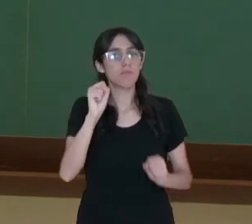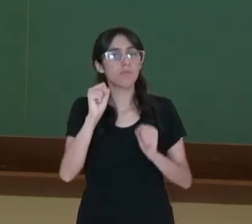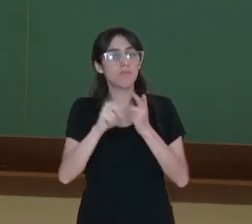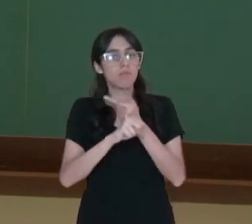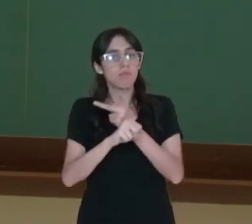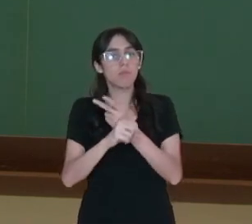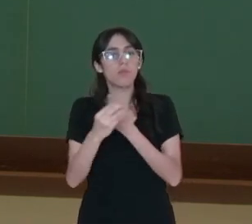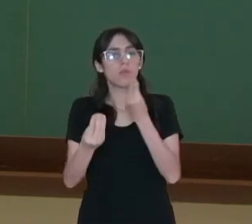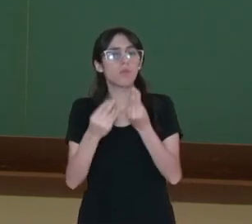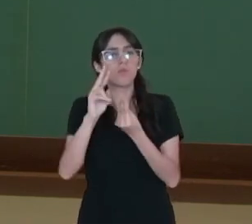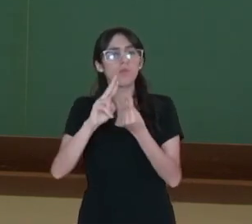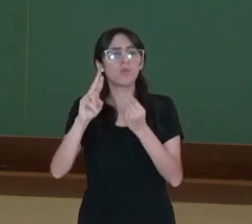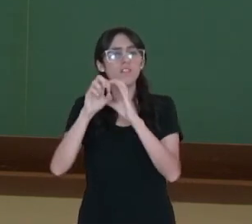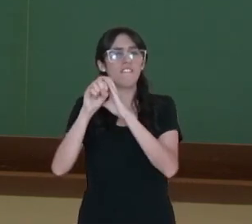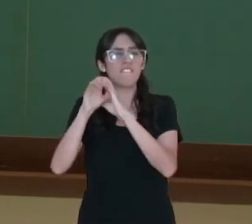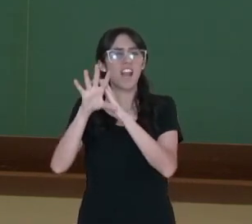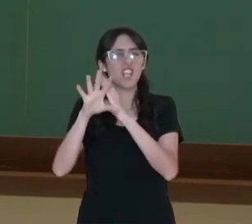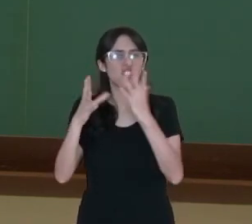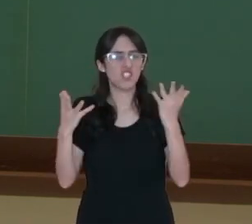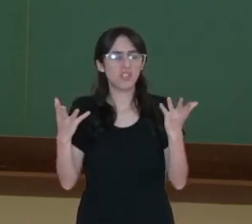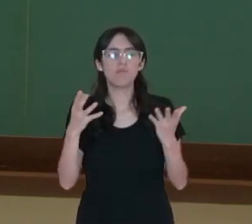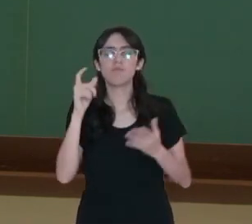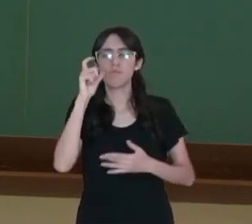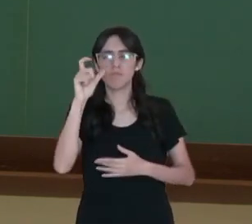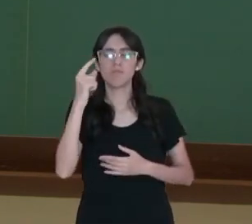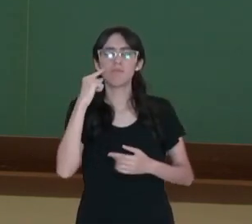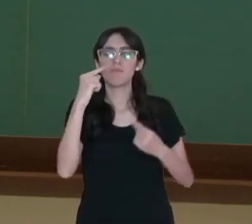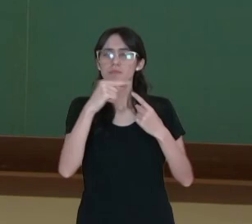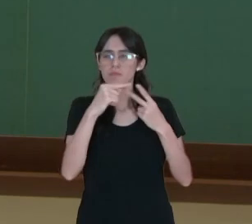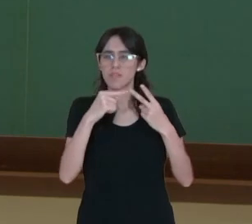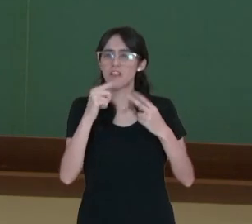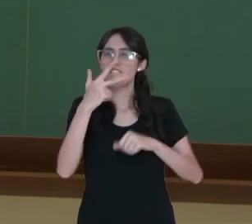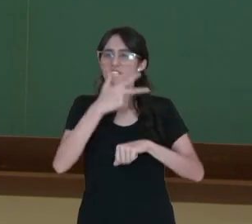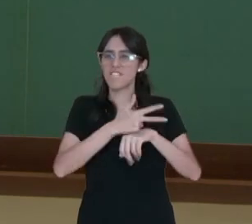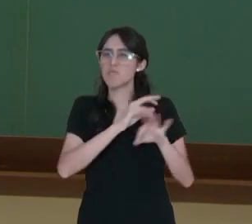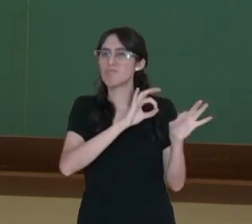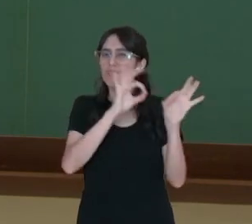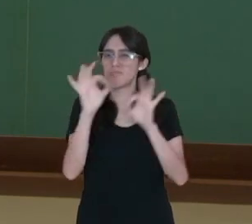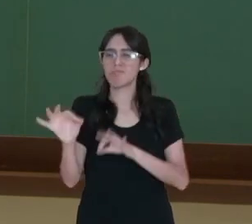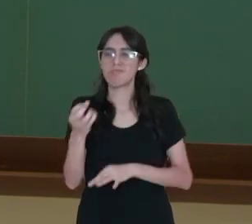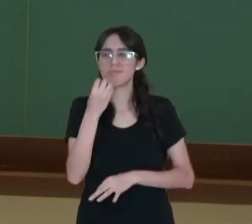e nos sinalizadores. Bem interessante assistir esses dois vídeos das reações.